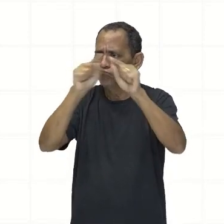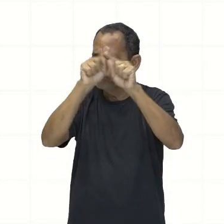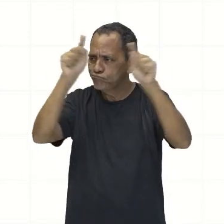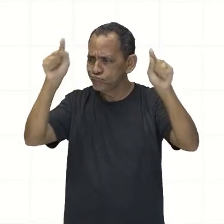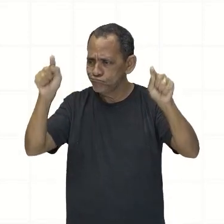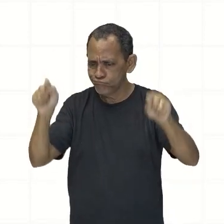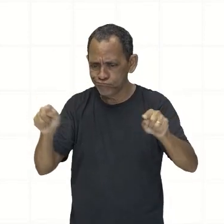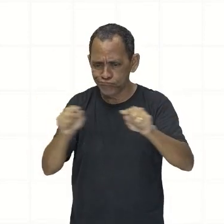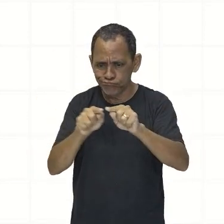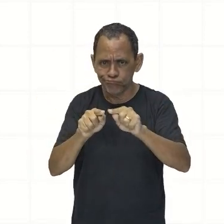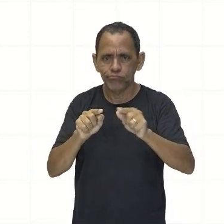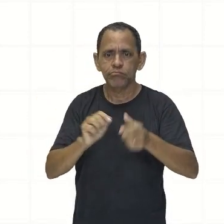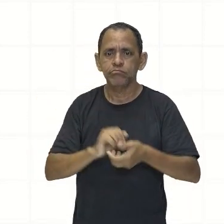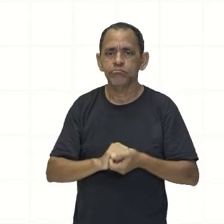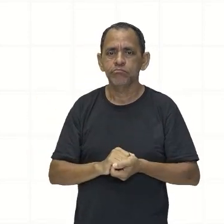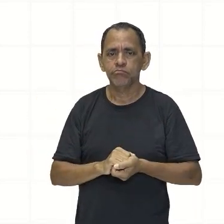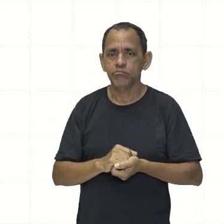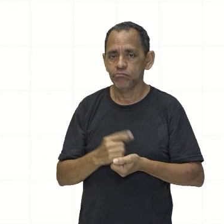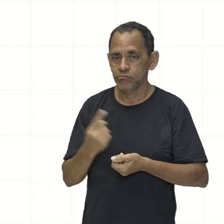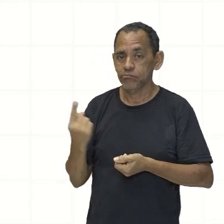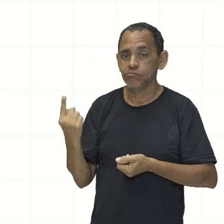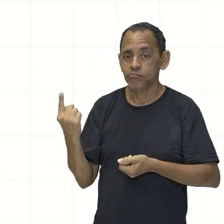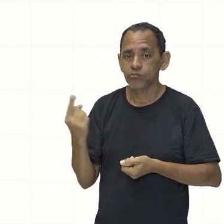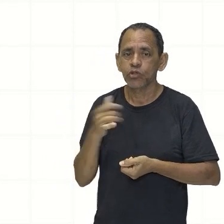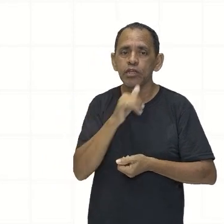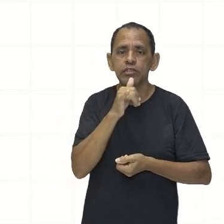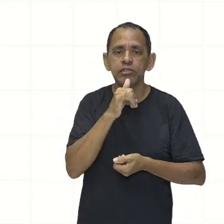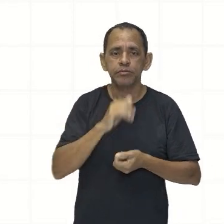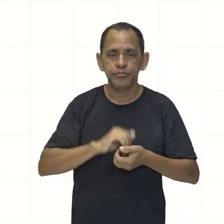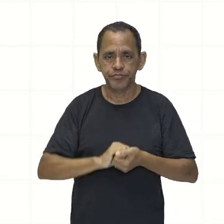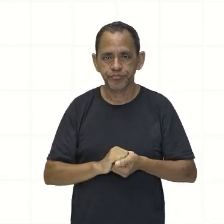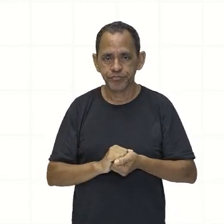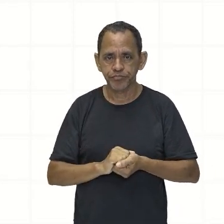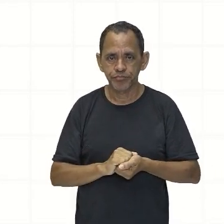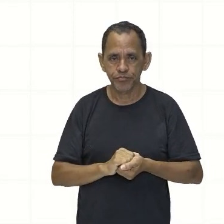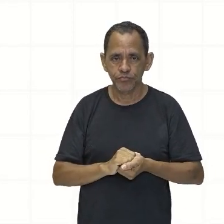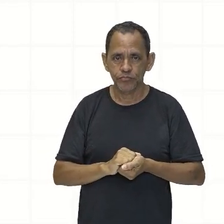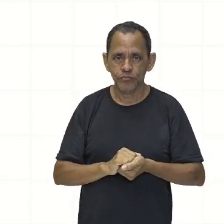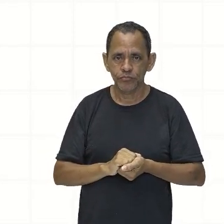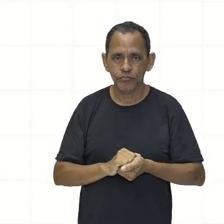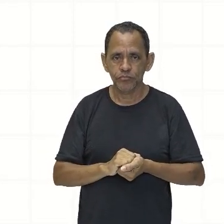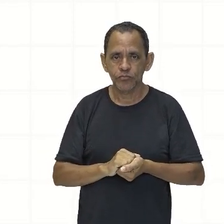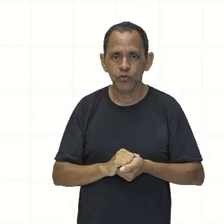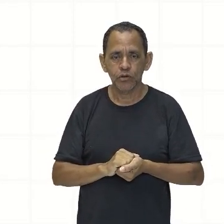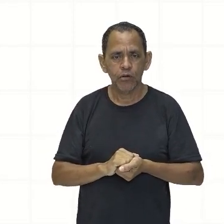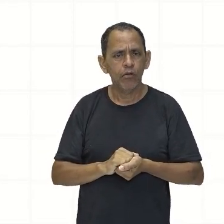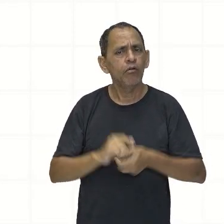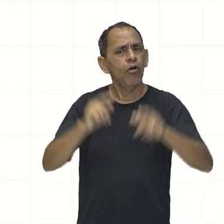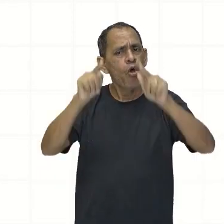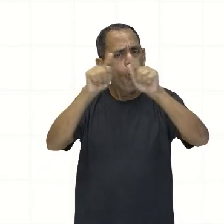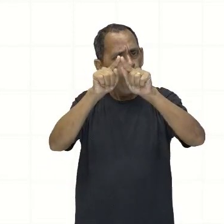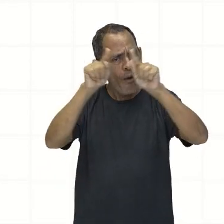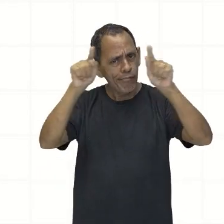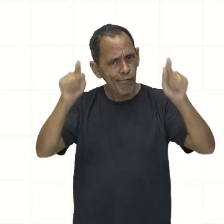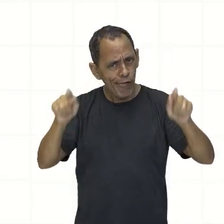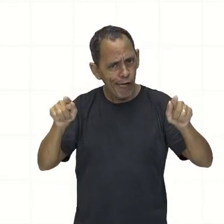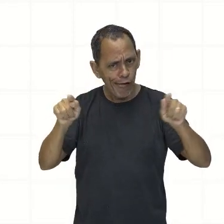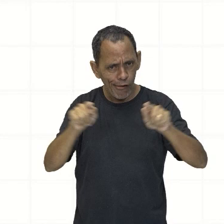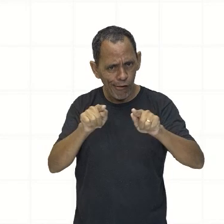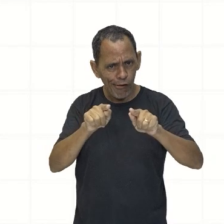Então, vamos ver a seguinte situação, no exemplo. Considere um retângulo de largura